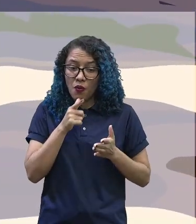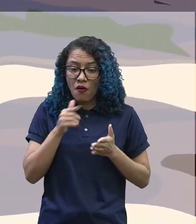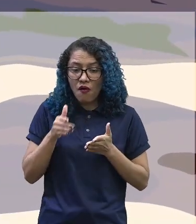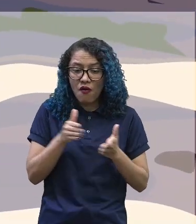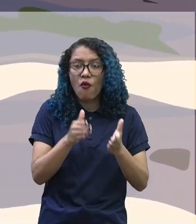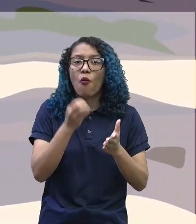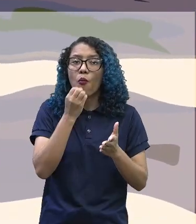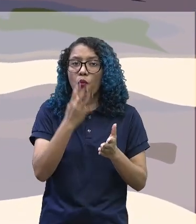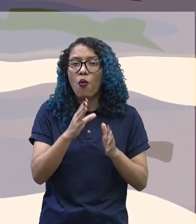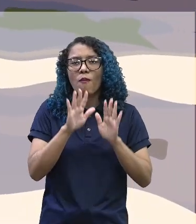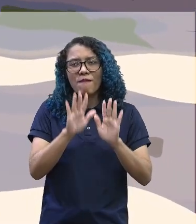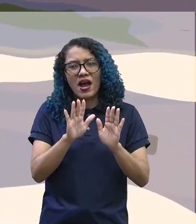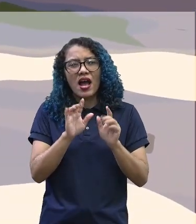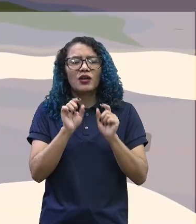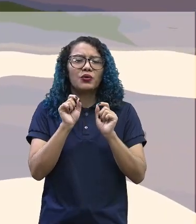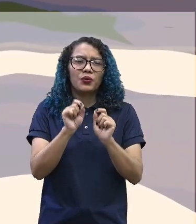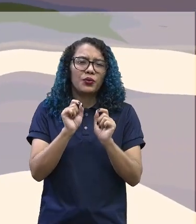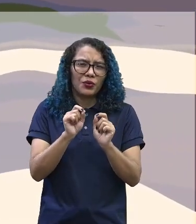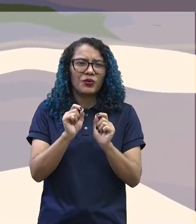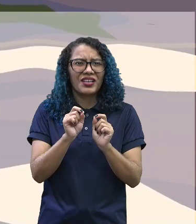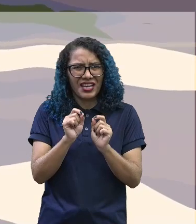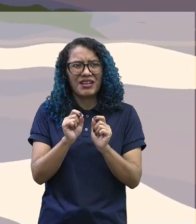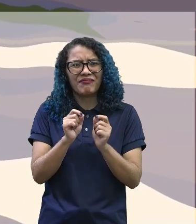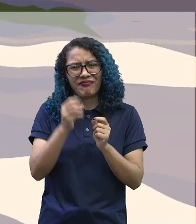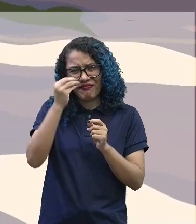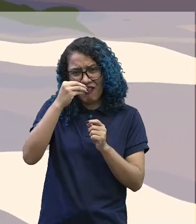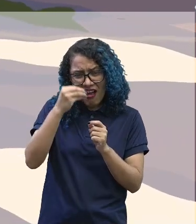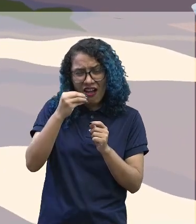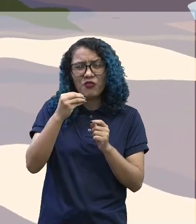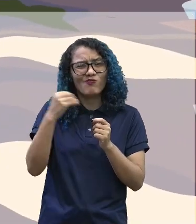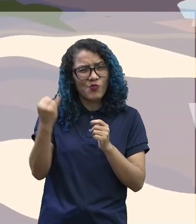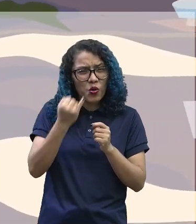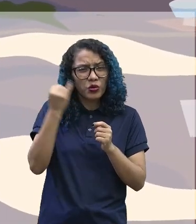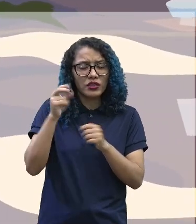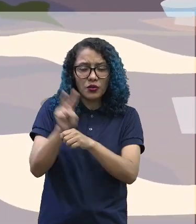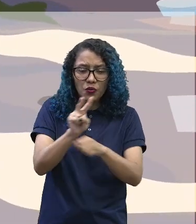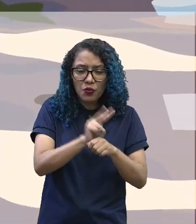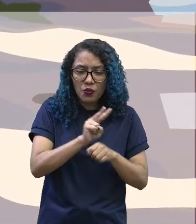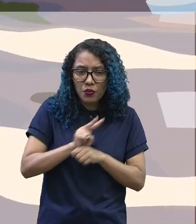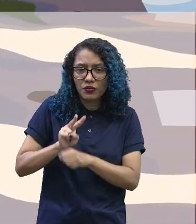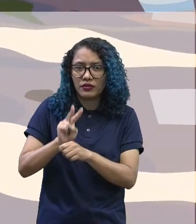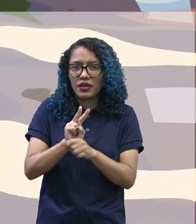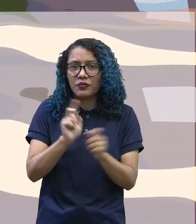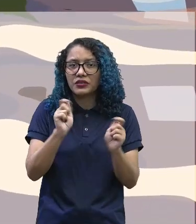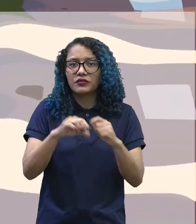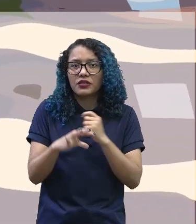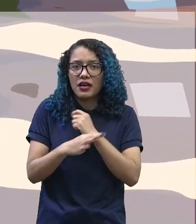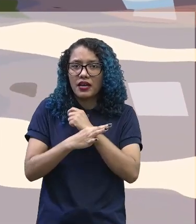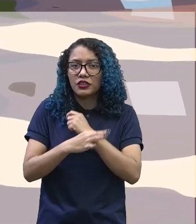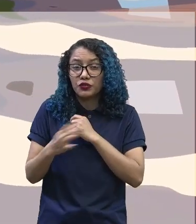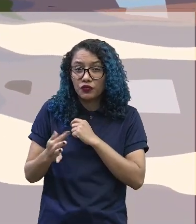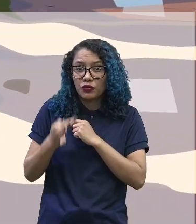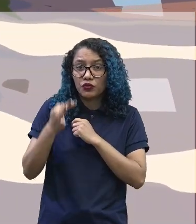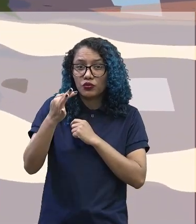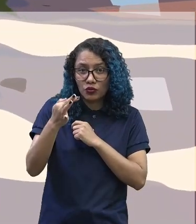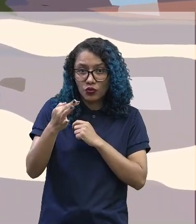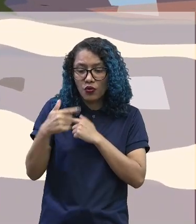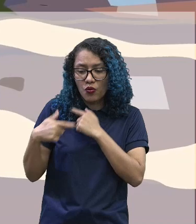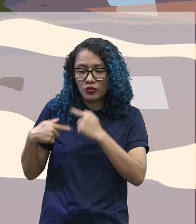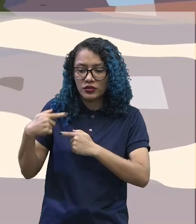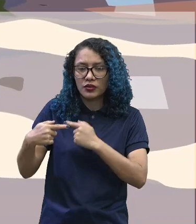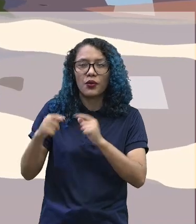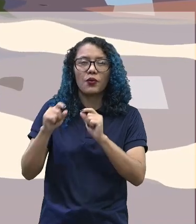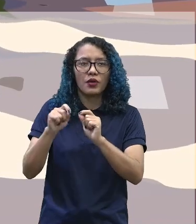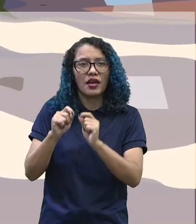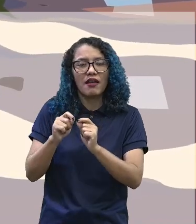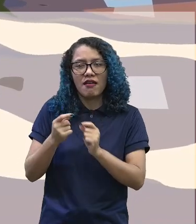também é vulnerável. A preservação de suas águas é essencial para garantir que as futuras gerações possam continuar a